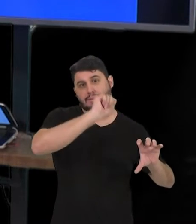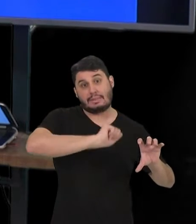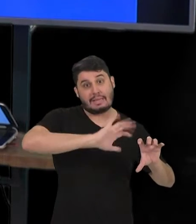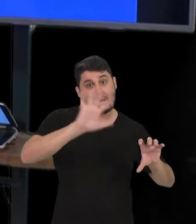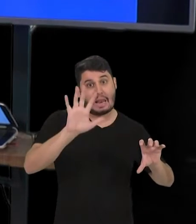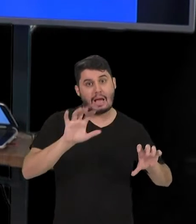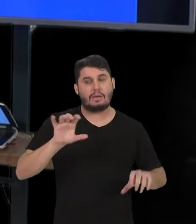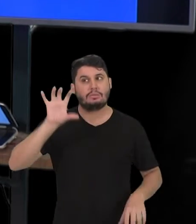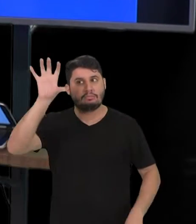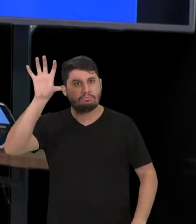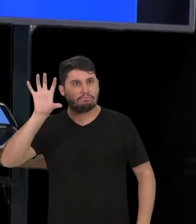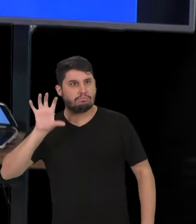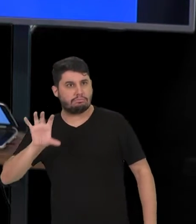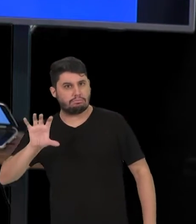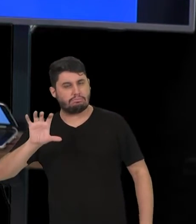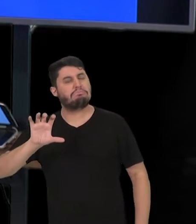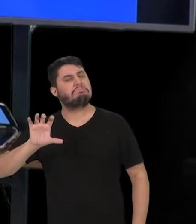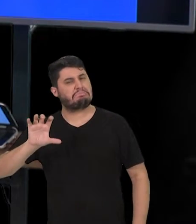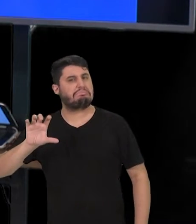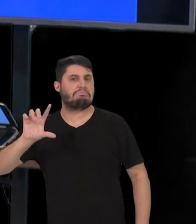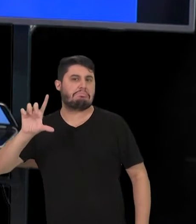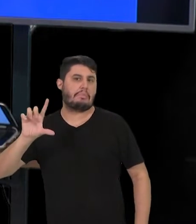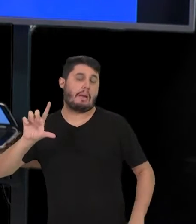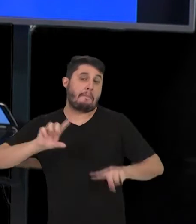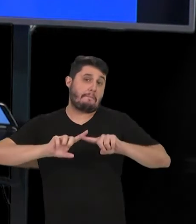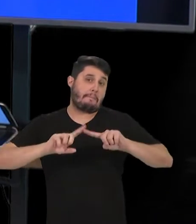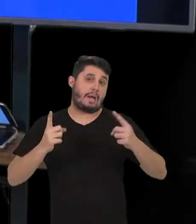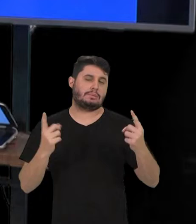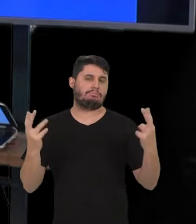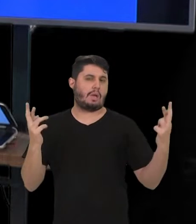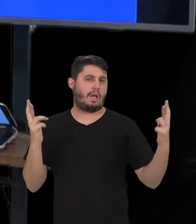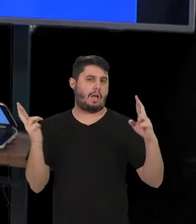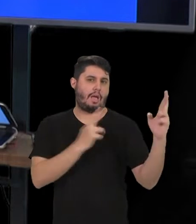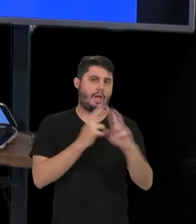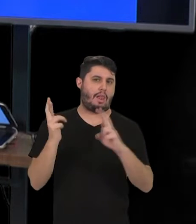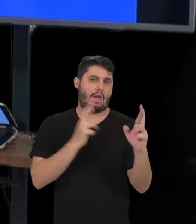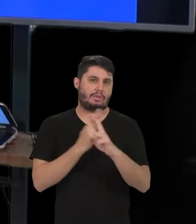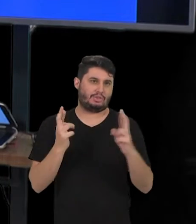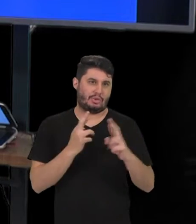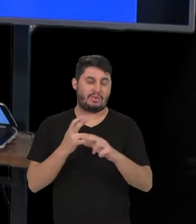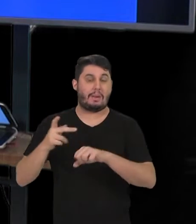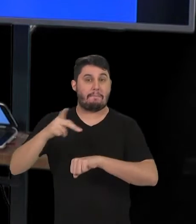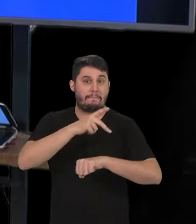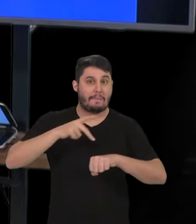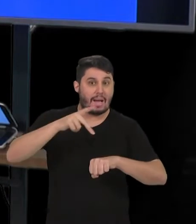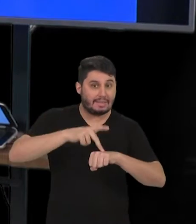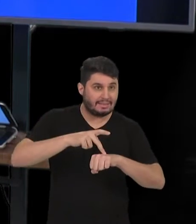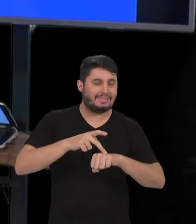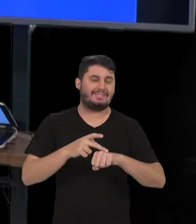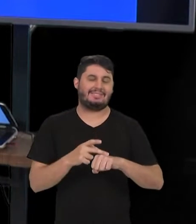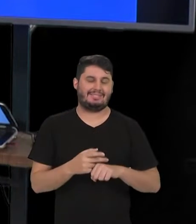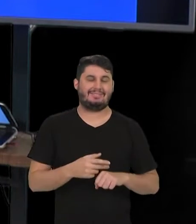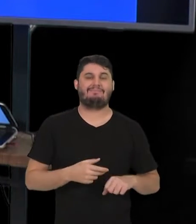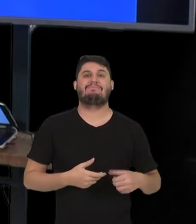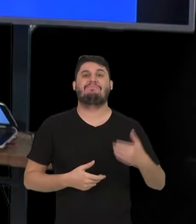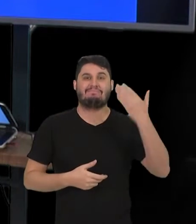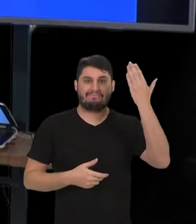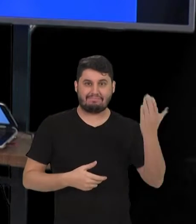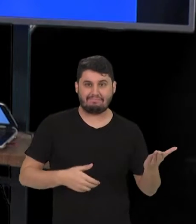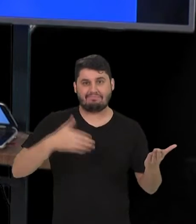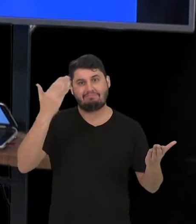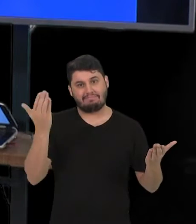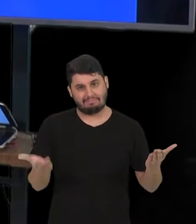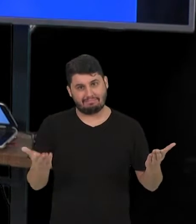pouco menos, mesma coisa do lado lá da história americana, da língua inglesa, com duas imagens que relacionam a esses dois países, né, que nós temos aí